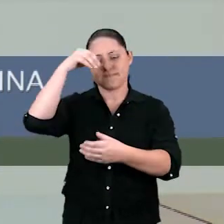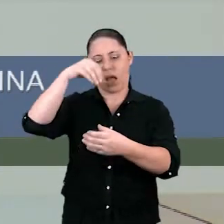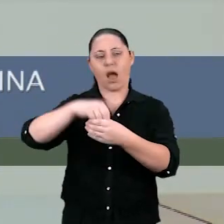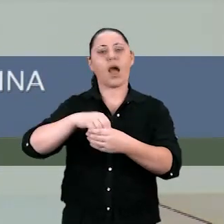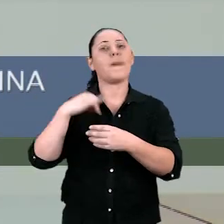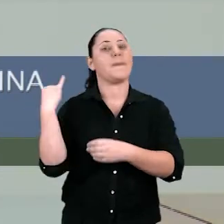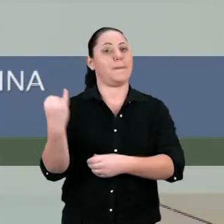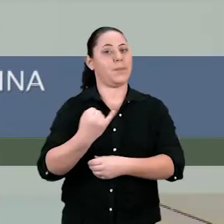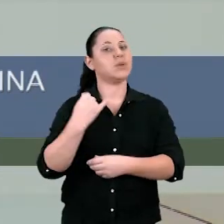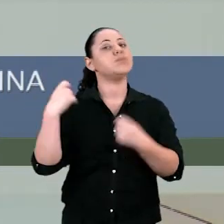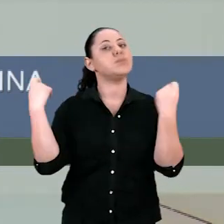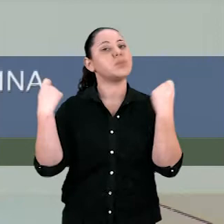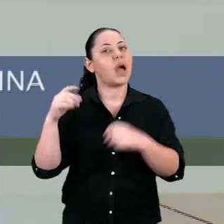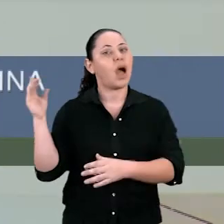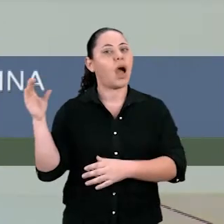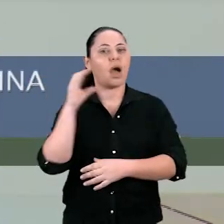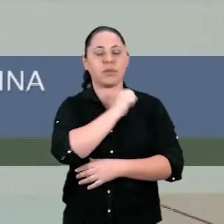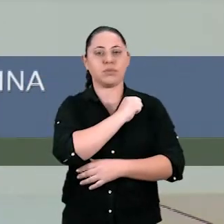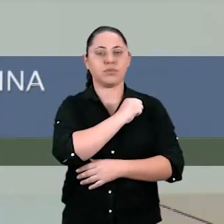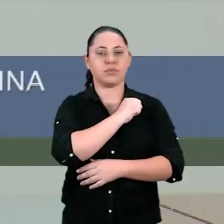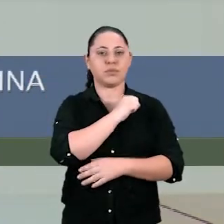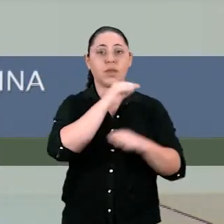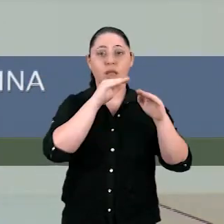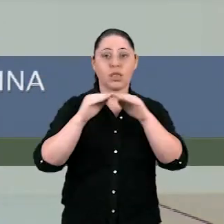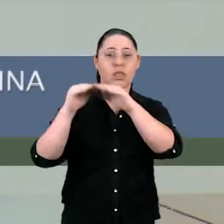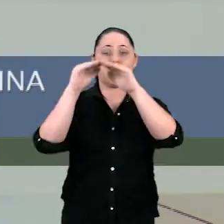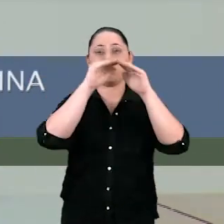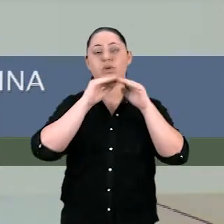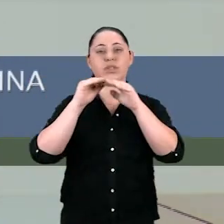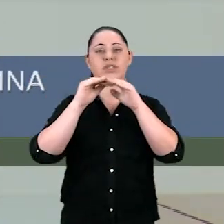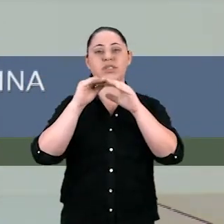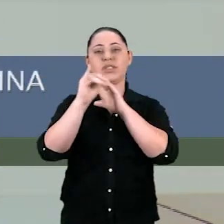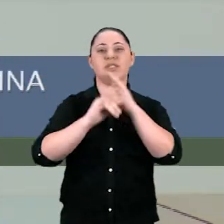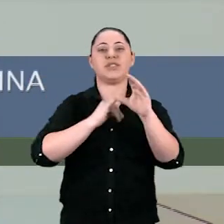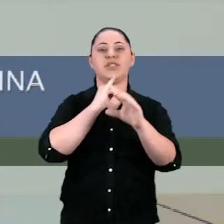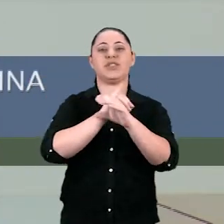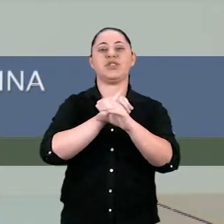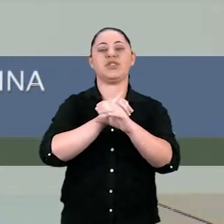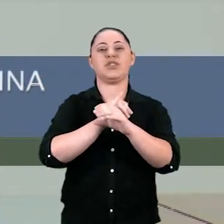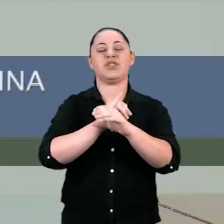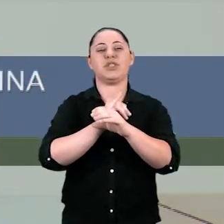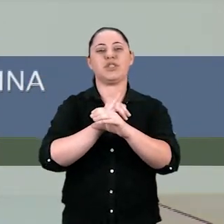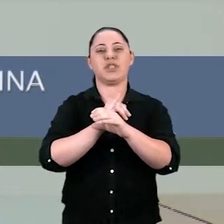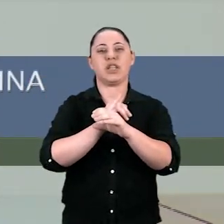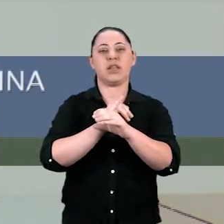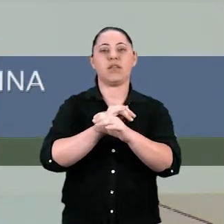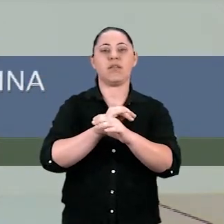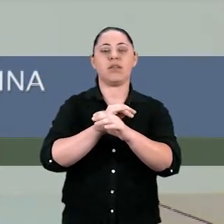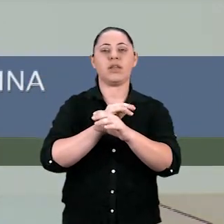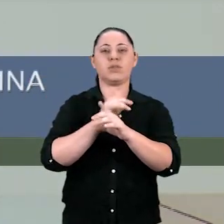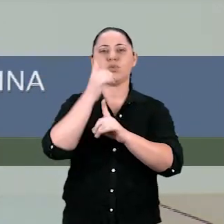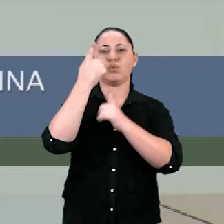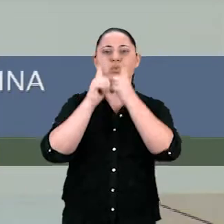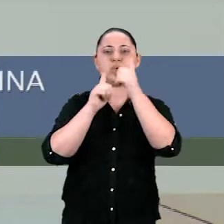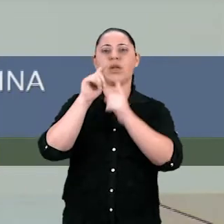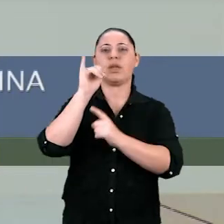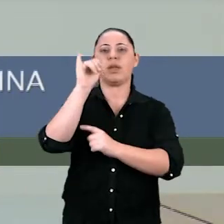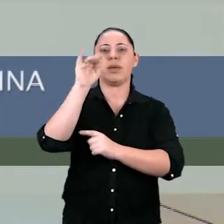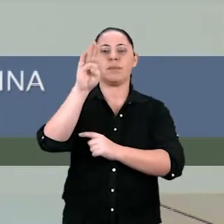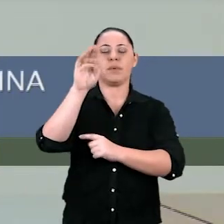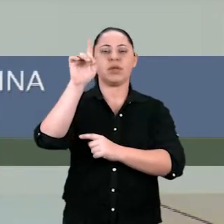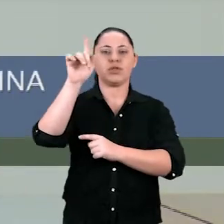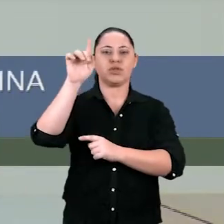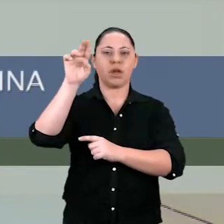urgência. A democracia digital, né? O IBGE, o ano passado, fez